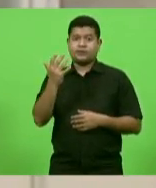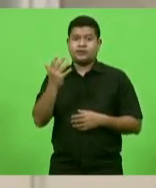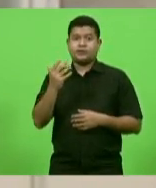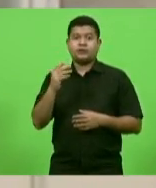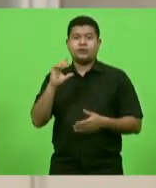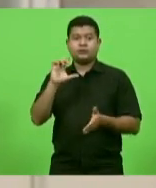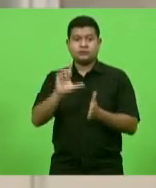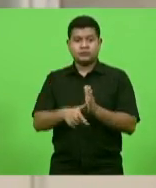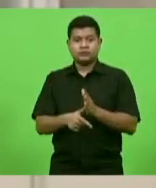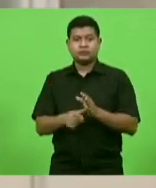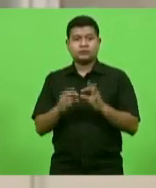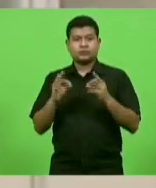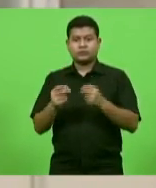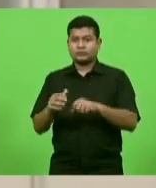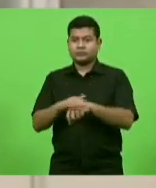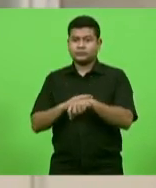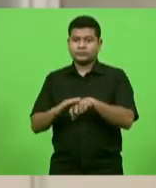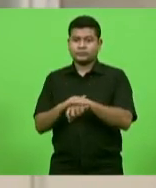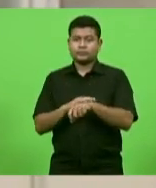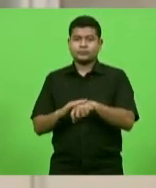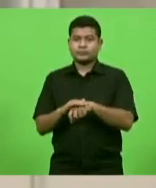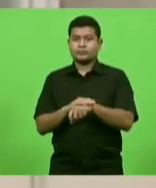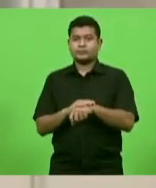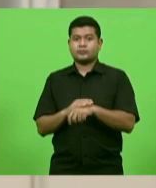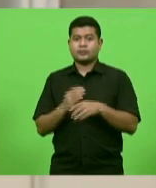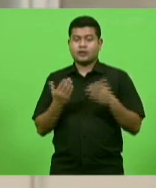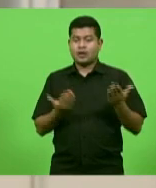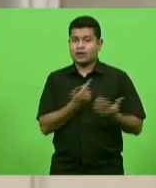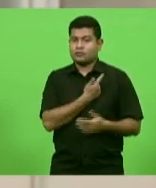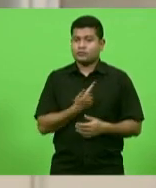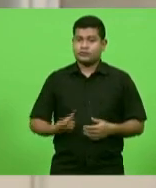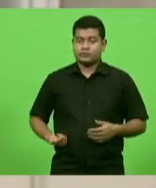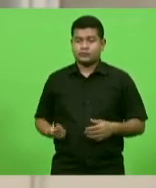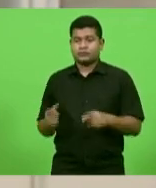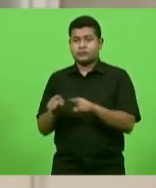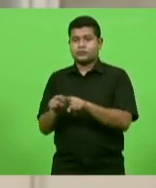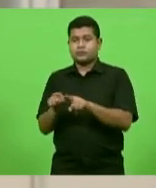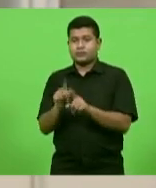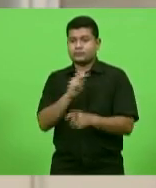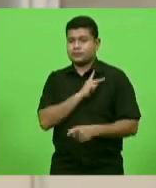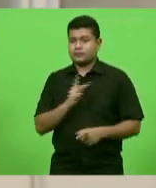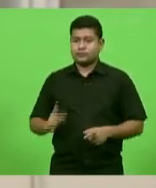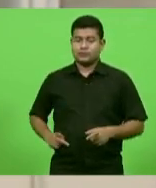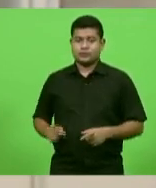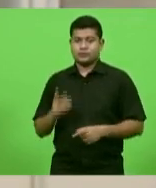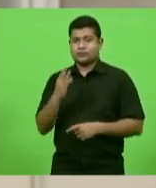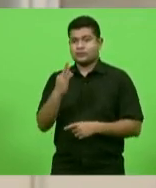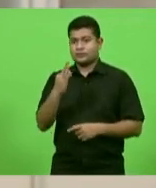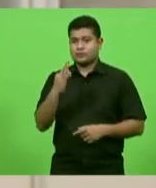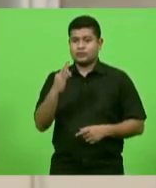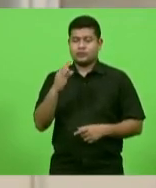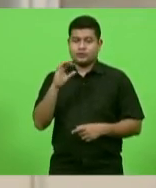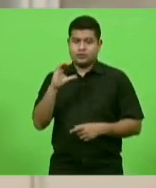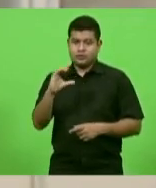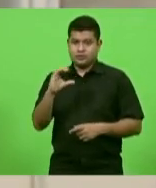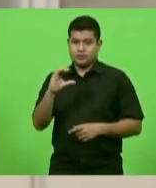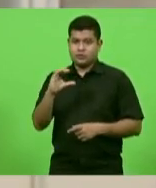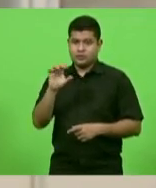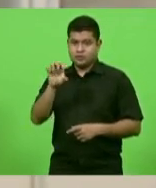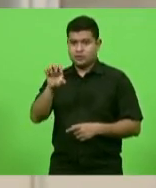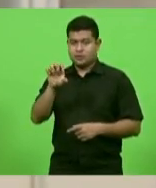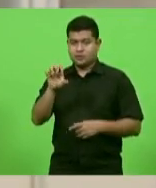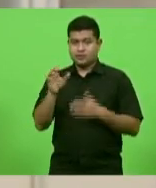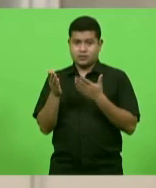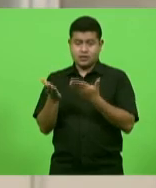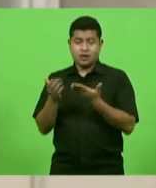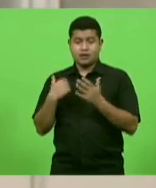após todas as conversas entre o governador eo presidente do Tribunal de Contas de modo